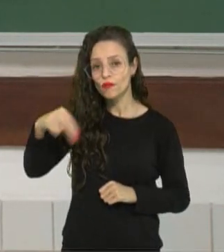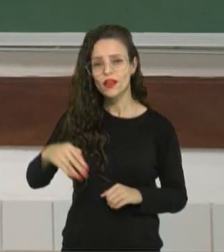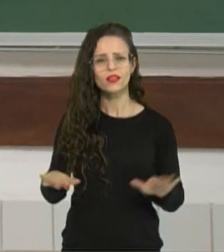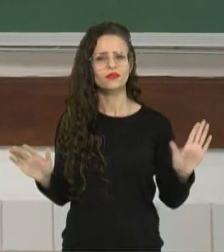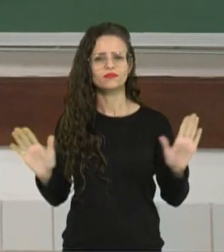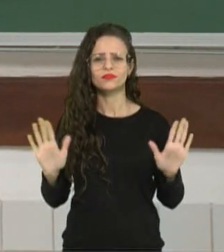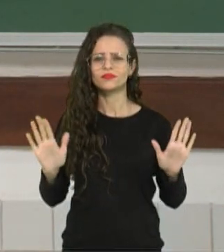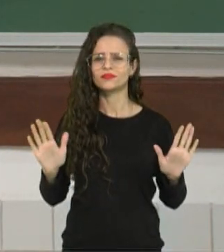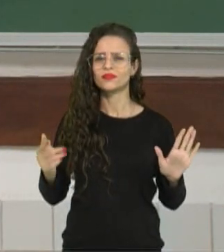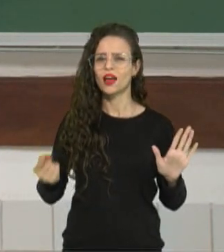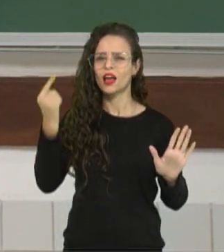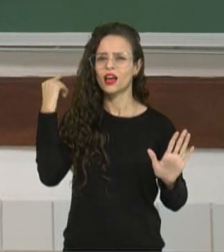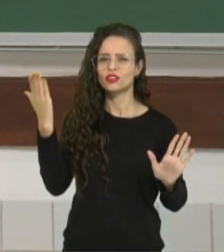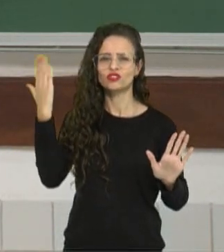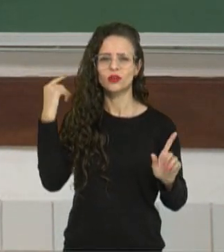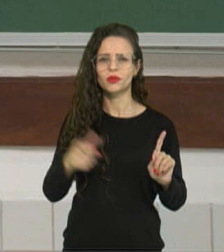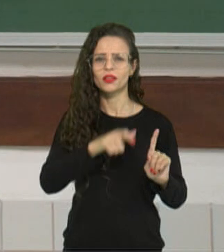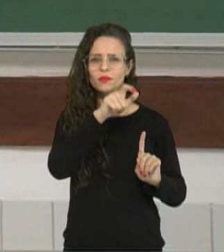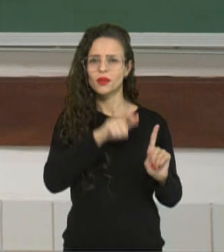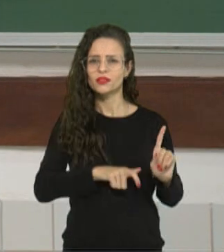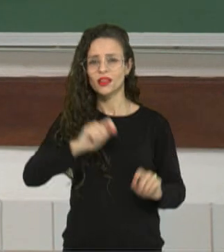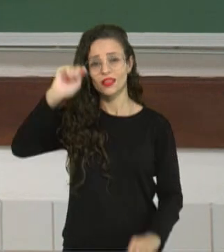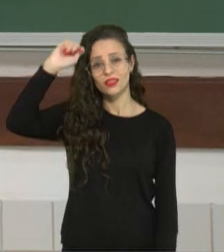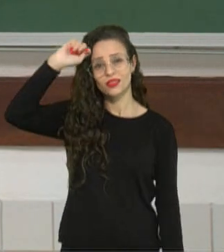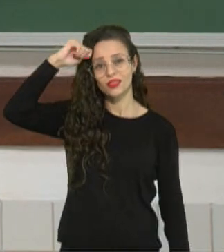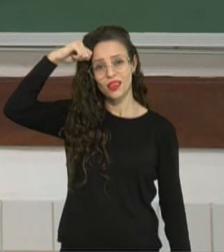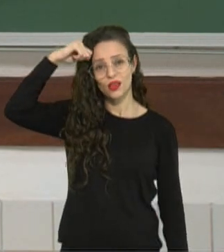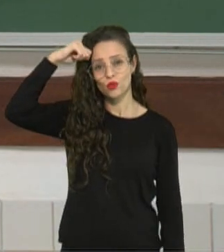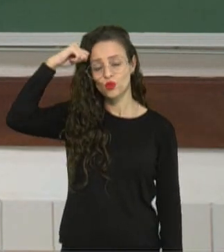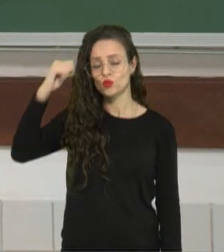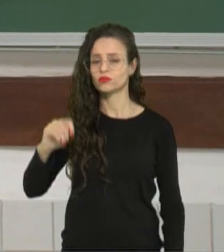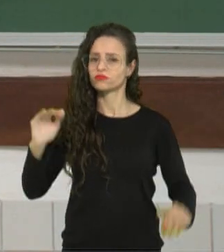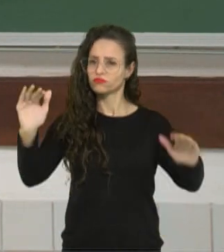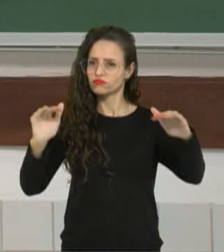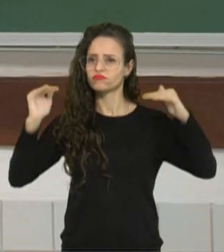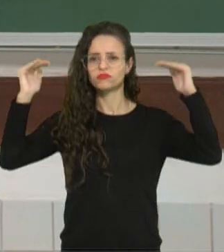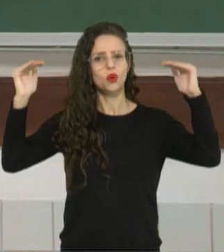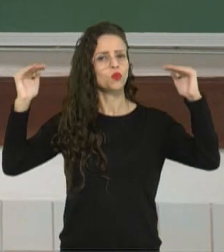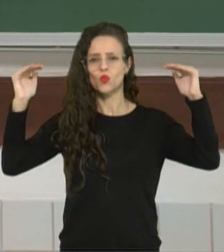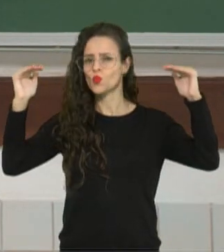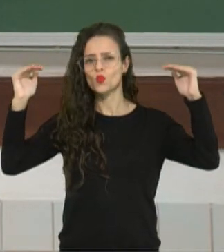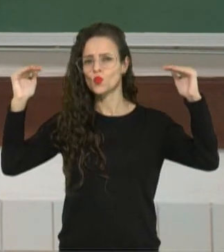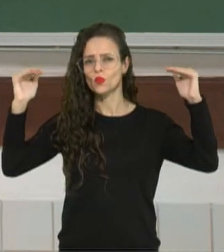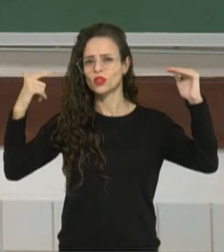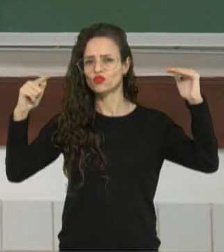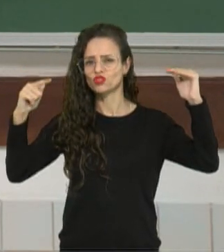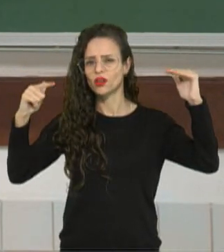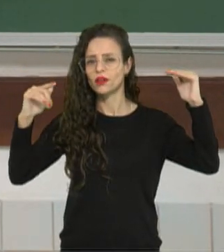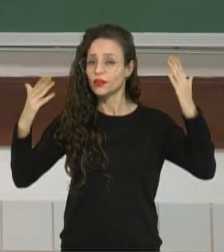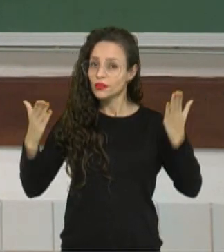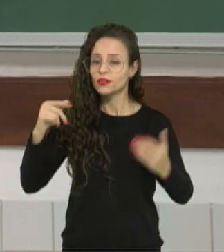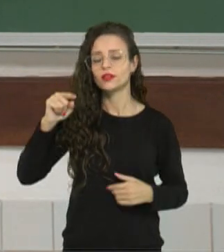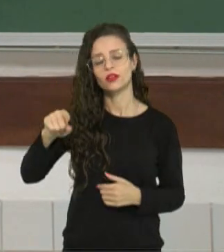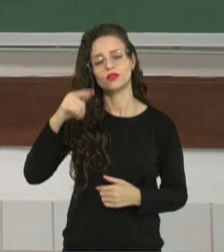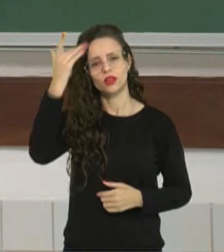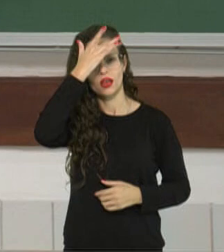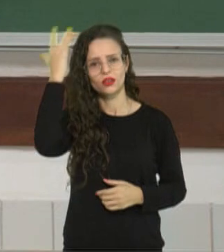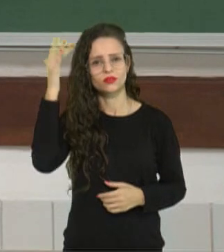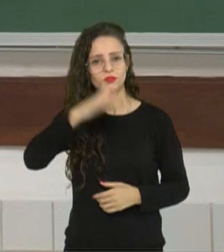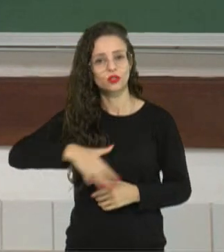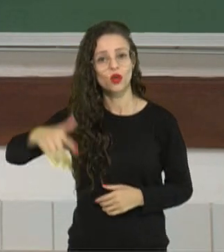não existiam personagens negros e negras em posição de destaque, né? Isso faz com que as